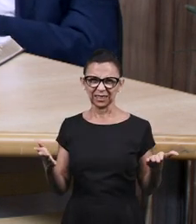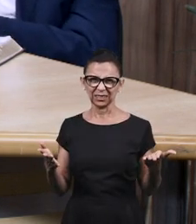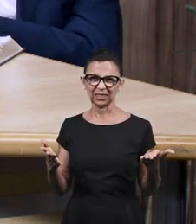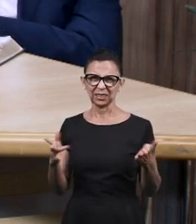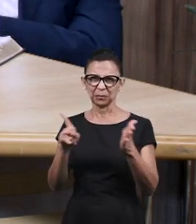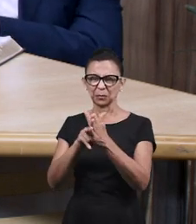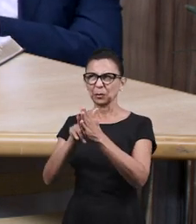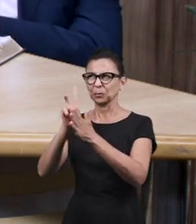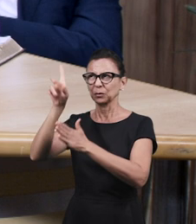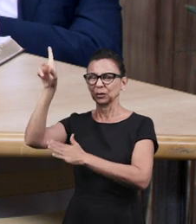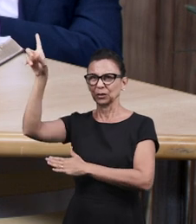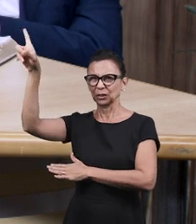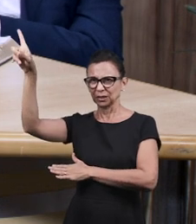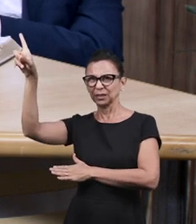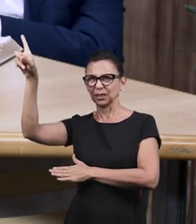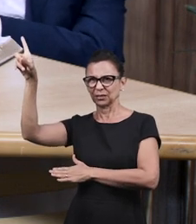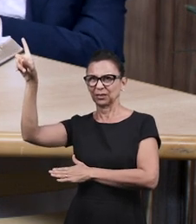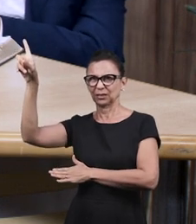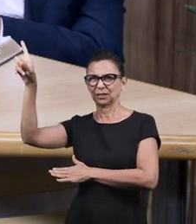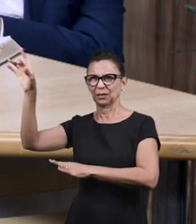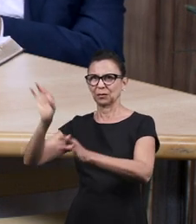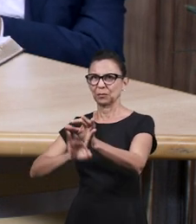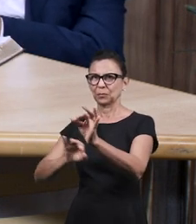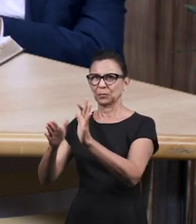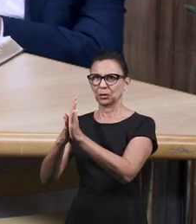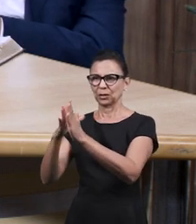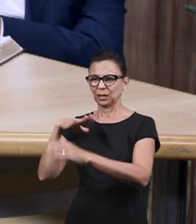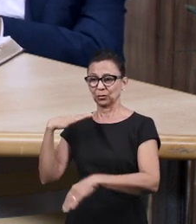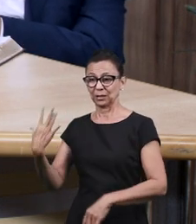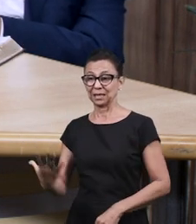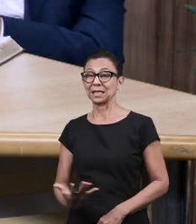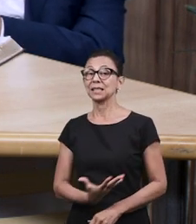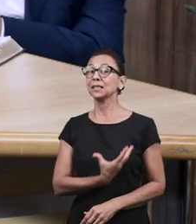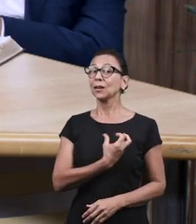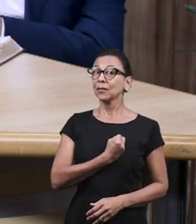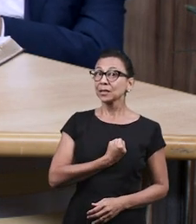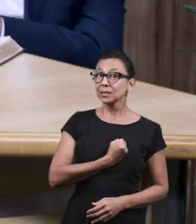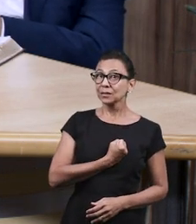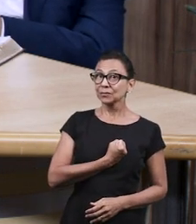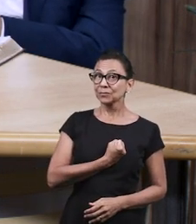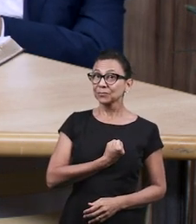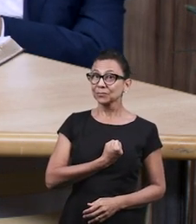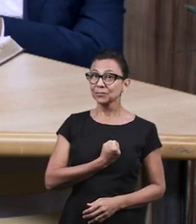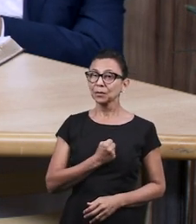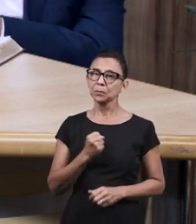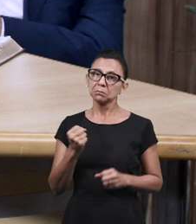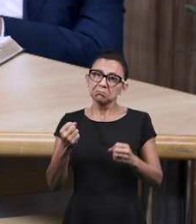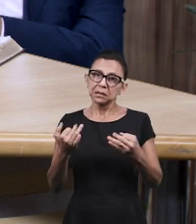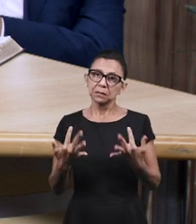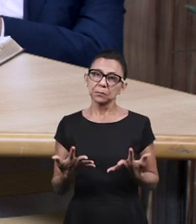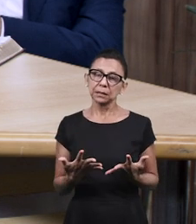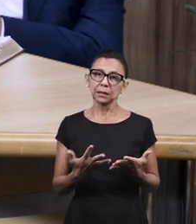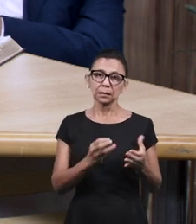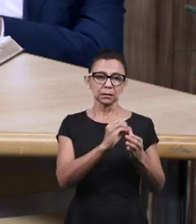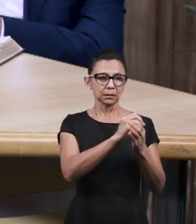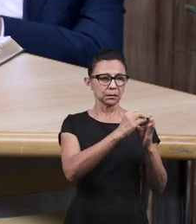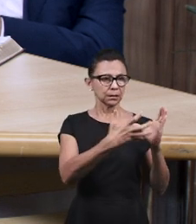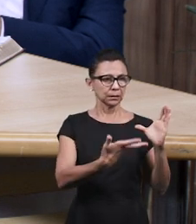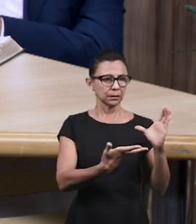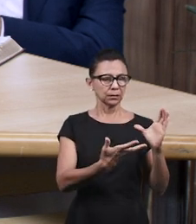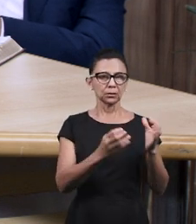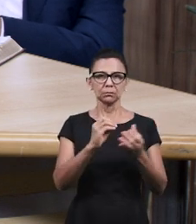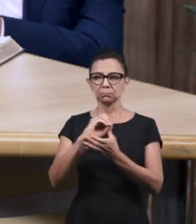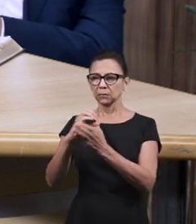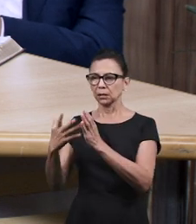não é a nossa. E nós podemos também falar de algumas características